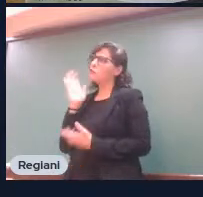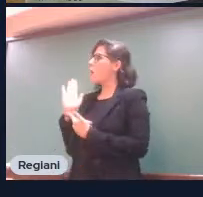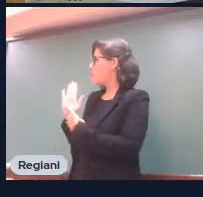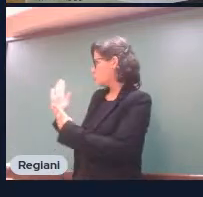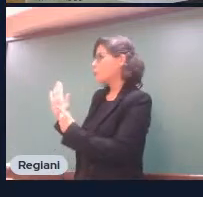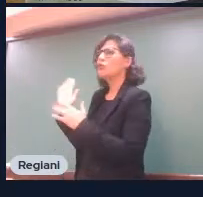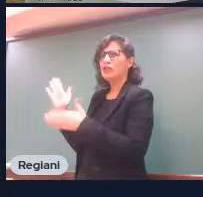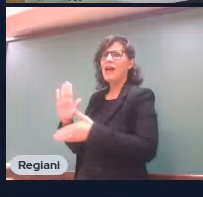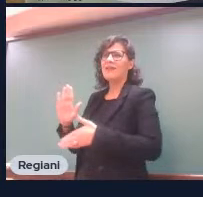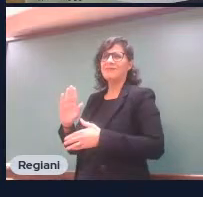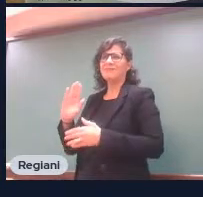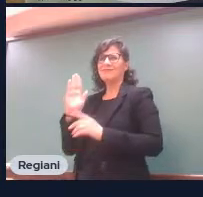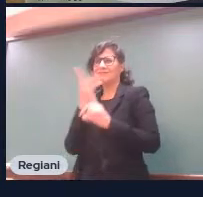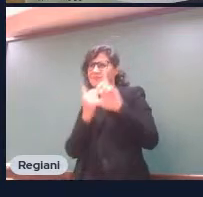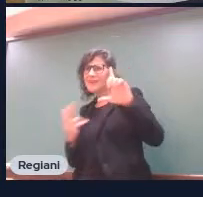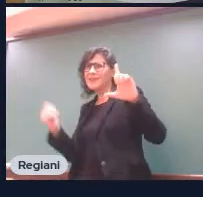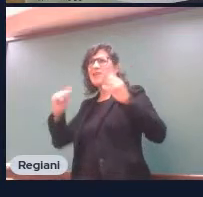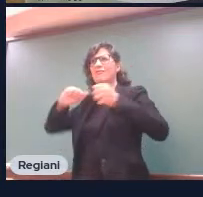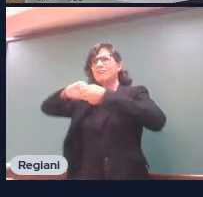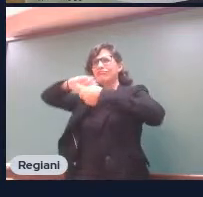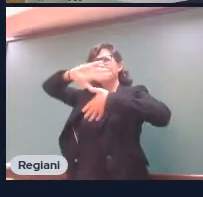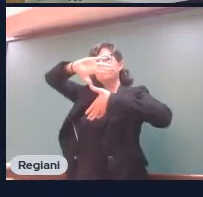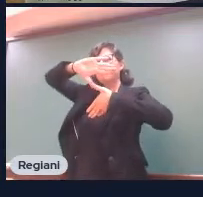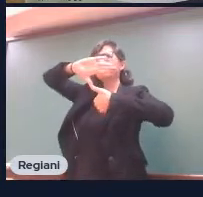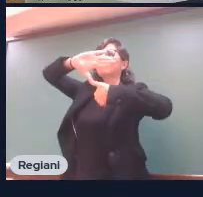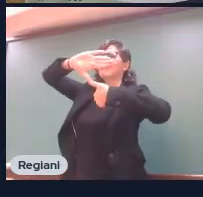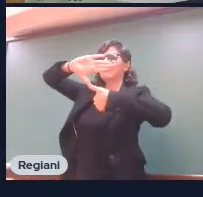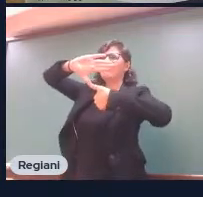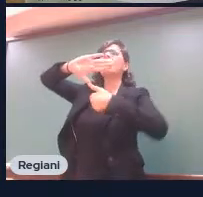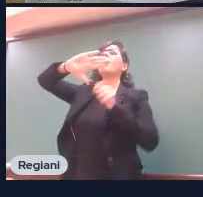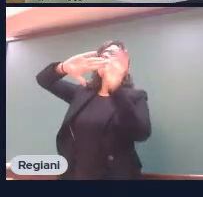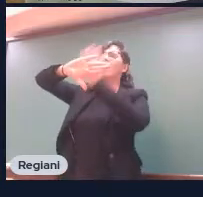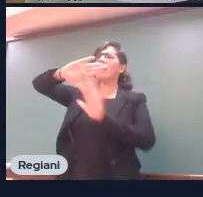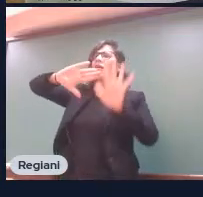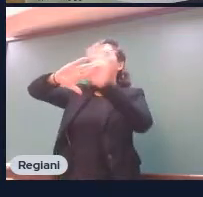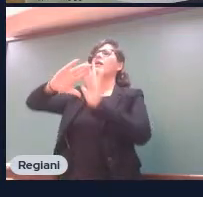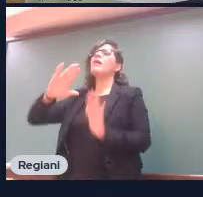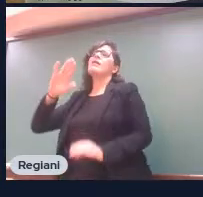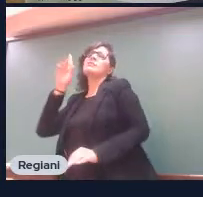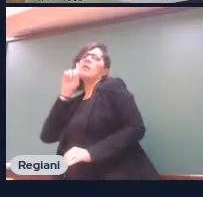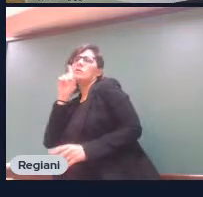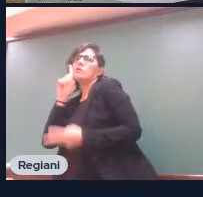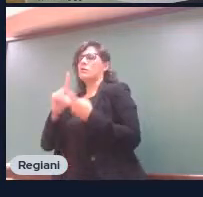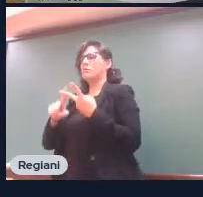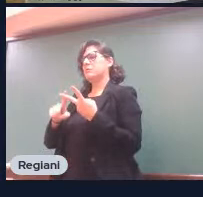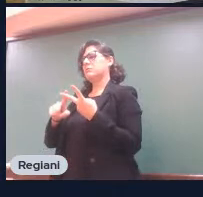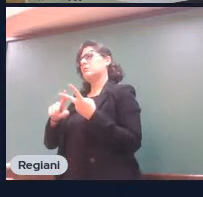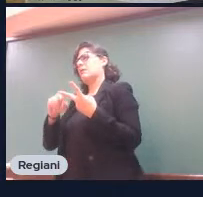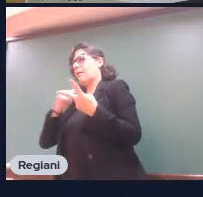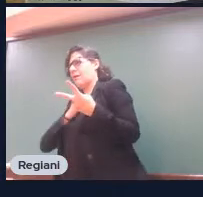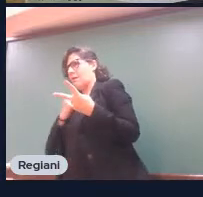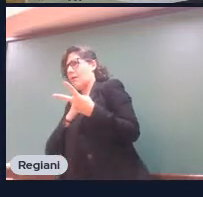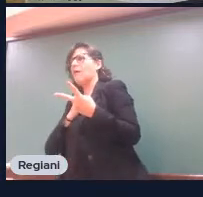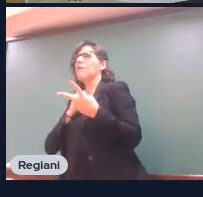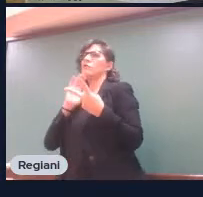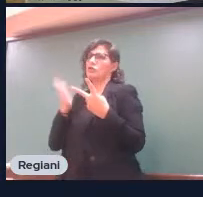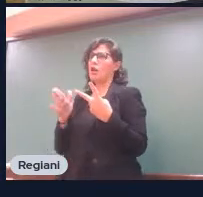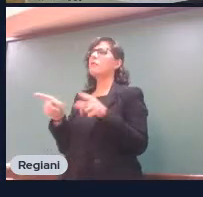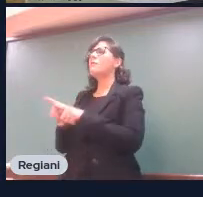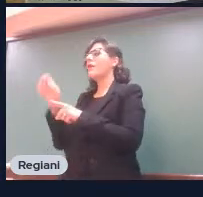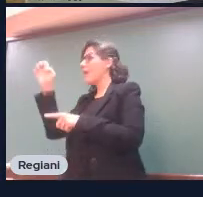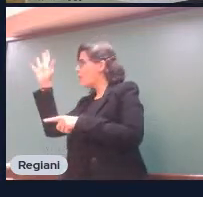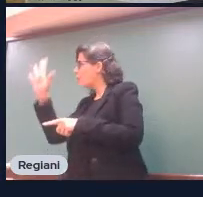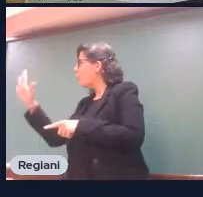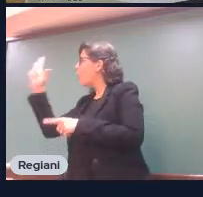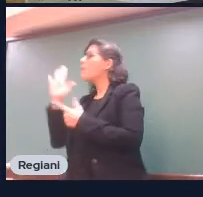no mapa, que é da América do Norte, que envolve Estados Unidos e Canadá, Euralex, que envolve toda aquela